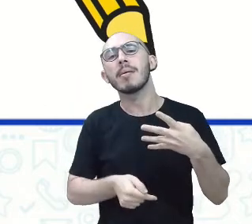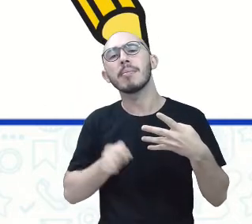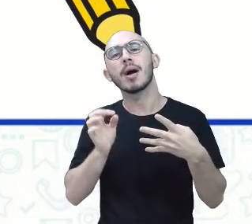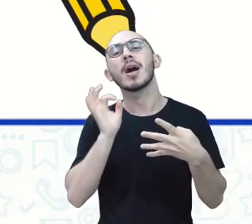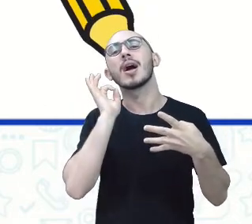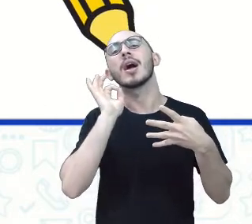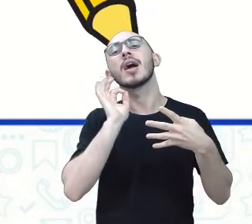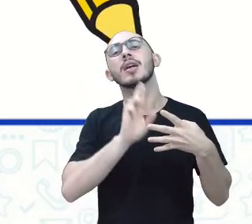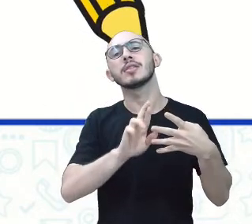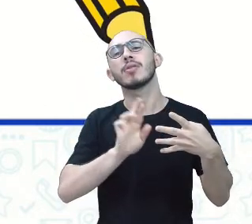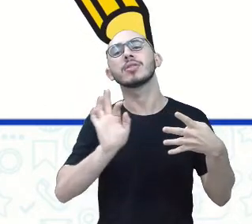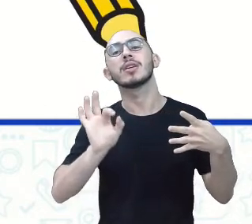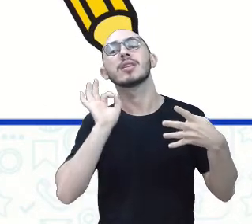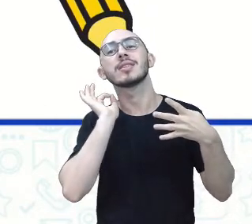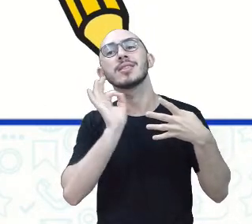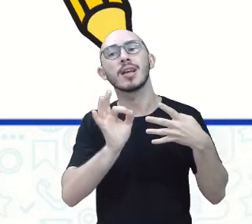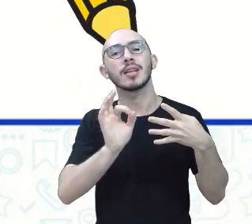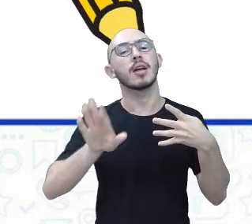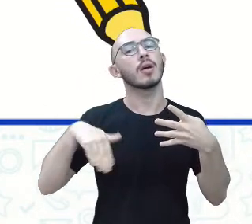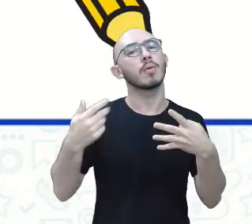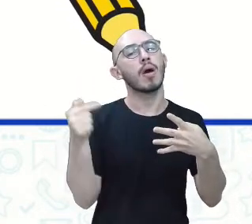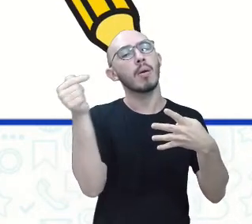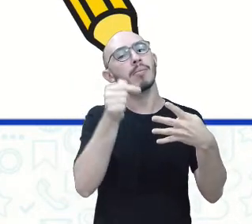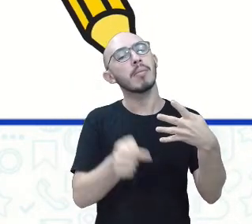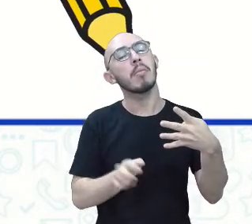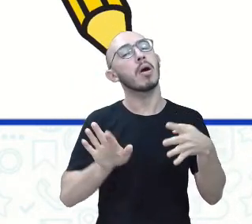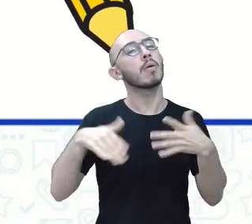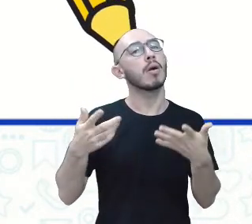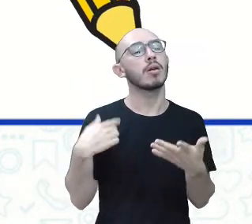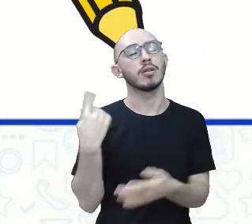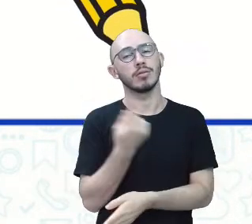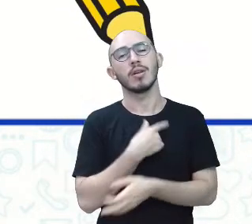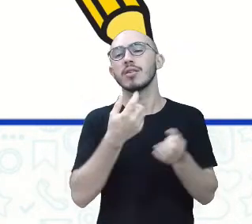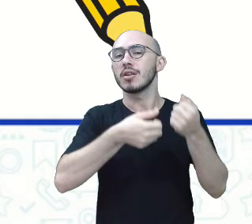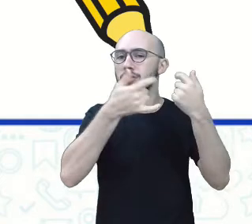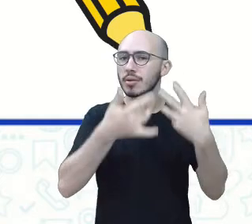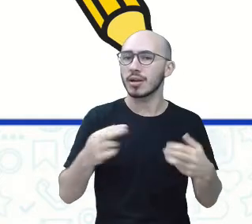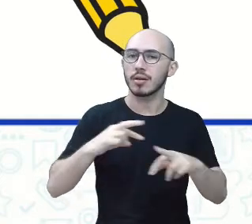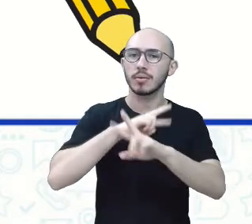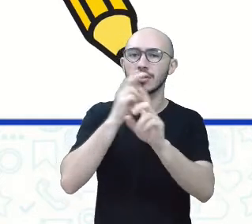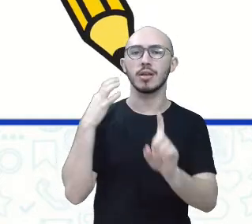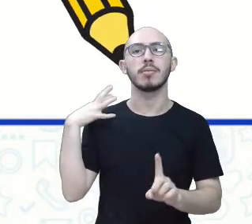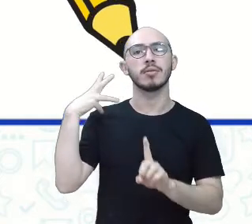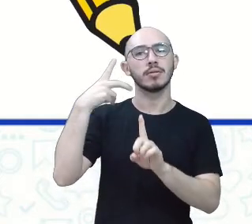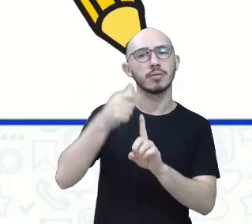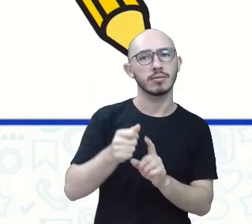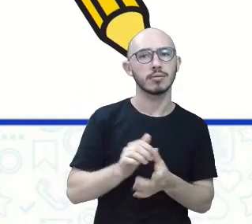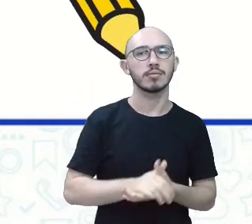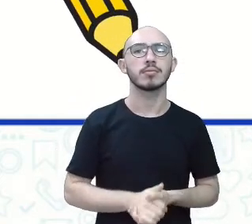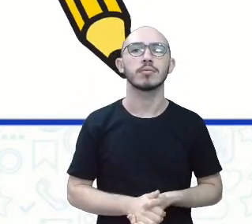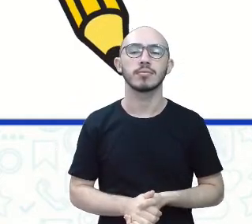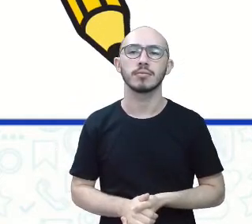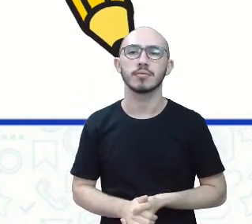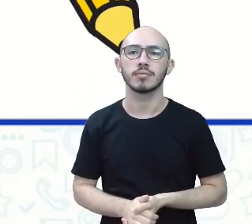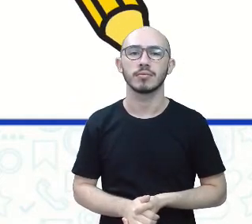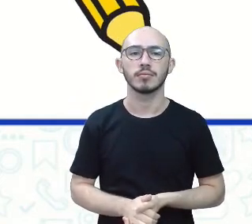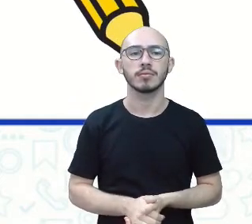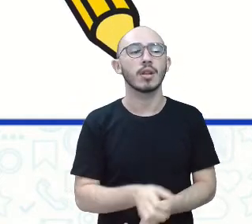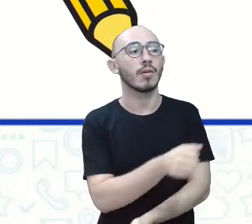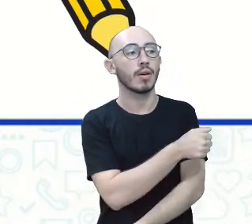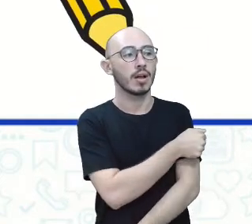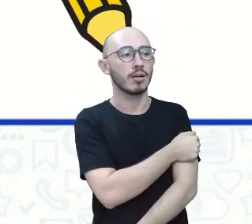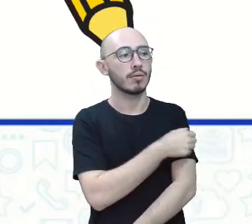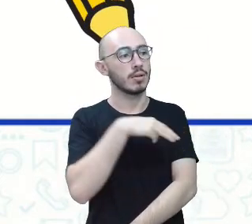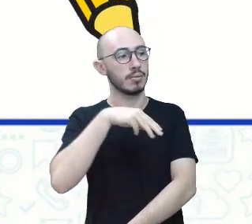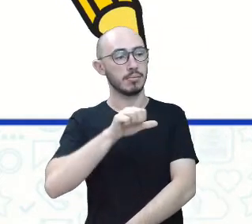texto biográfico. A gente passou há um tempão falando sobre a biografia. Seria a opção 1. Ó, a Maria está perguntando aqui se é